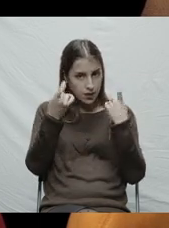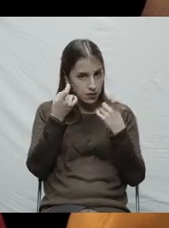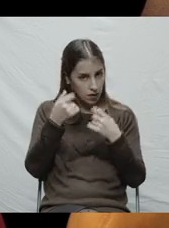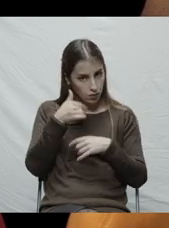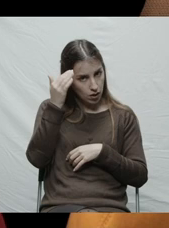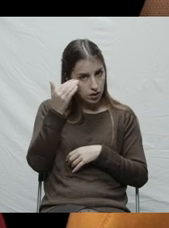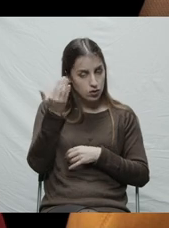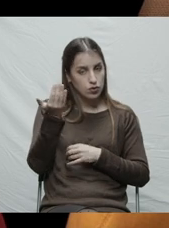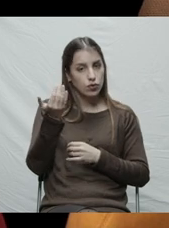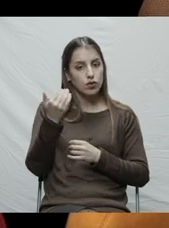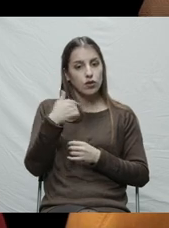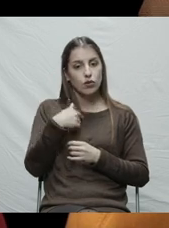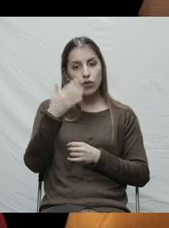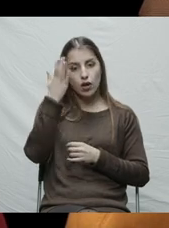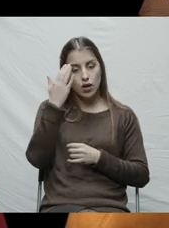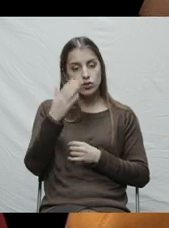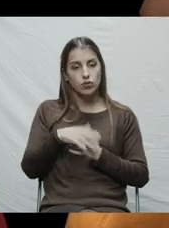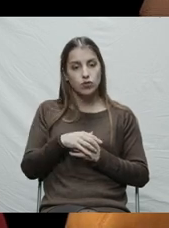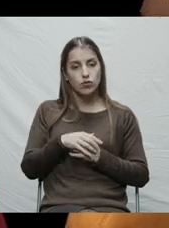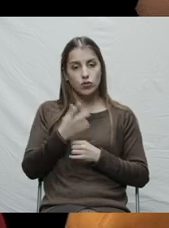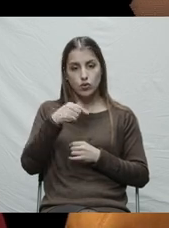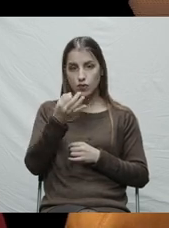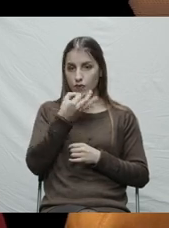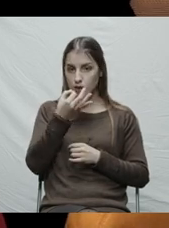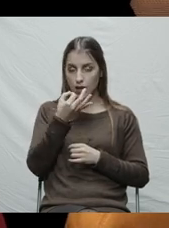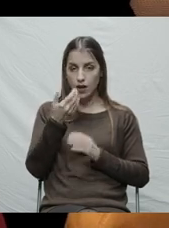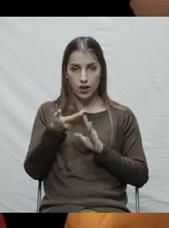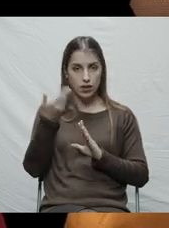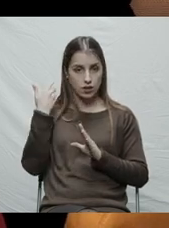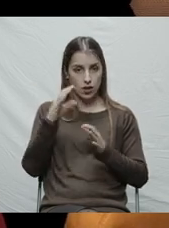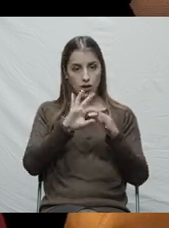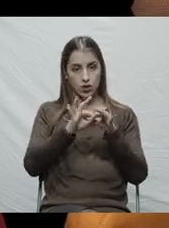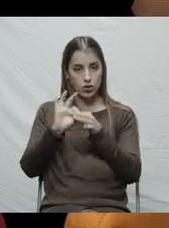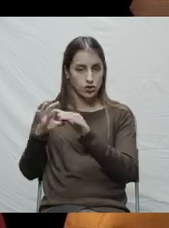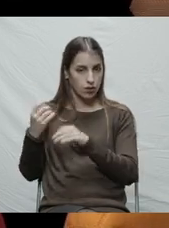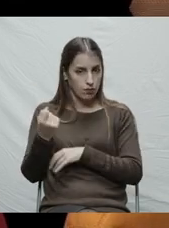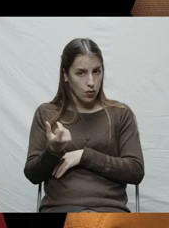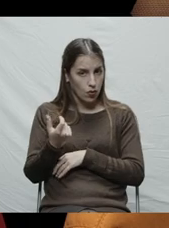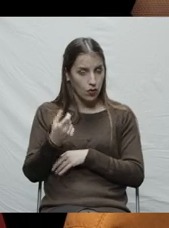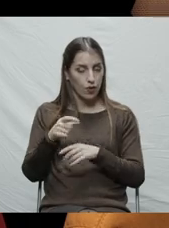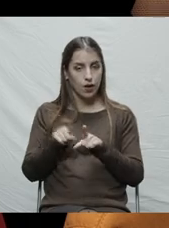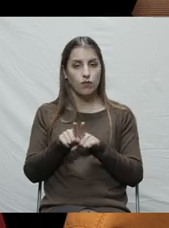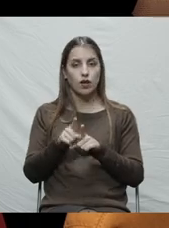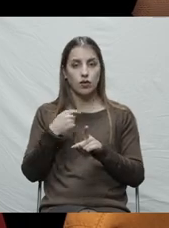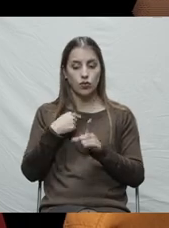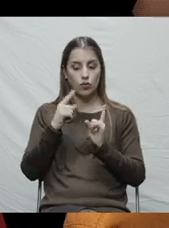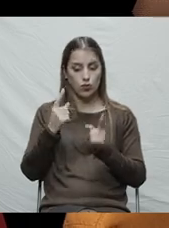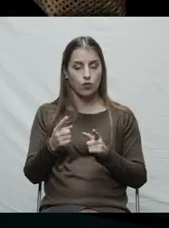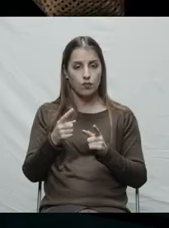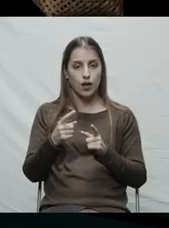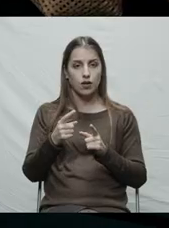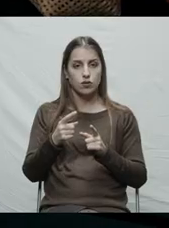eu mal. Uma coisa muito, que estávamos a falar antes, uma lógica muito, tchac, tchac, tchac, tchac, isto é assim, introduz